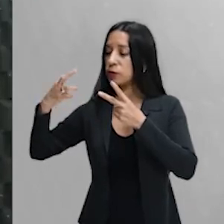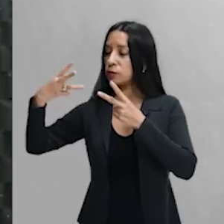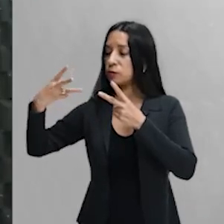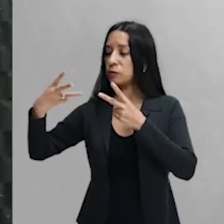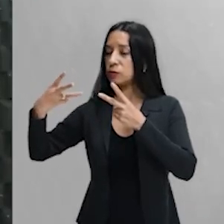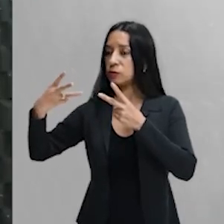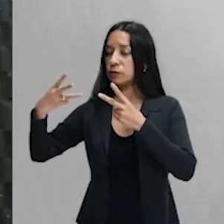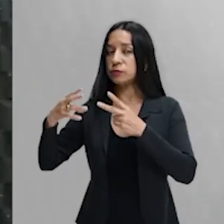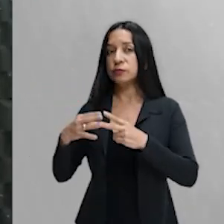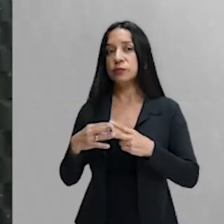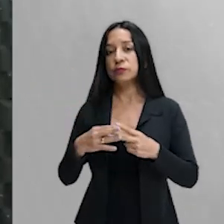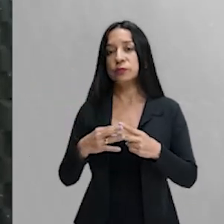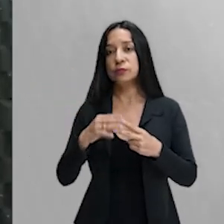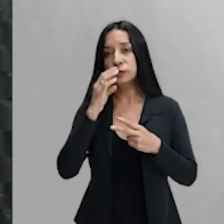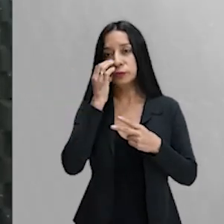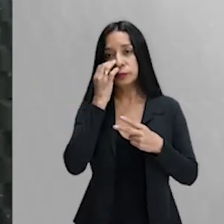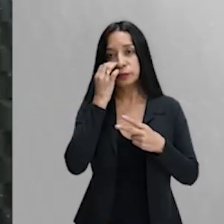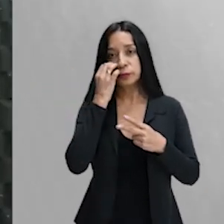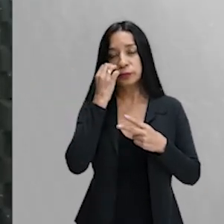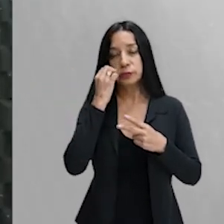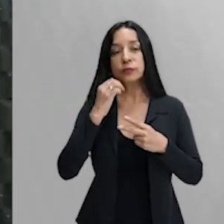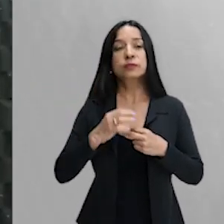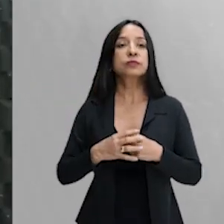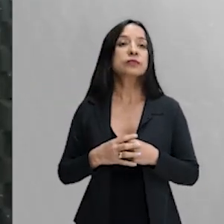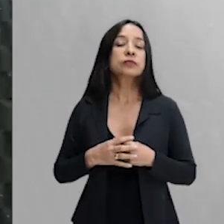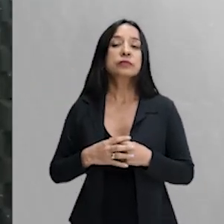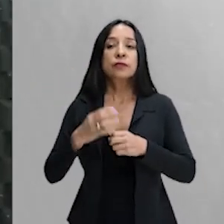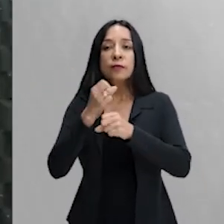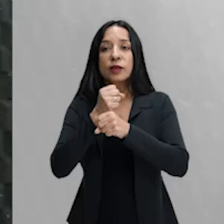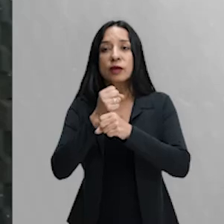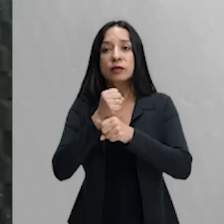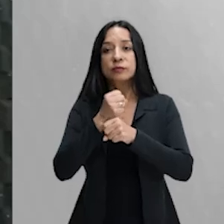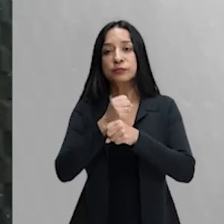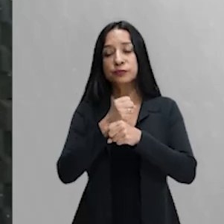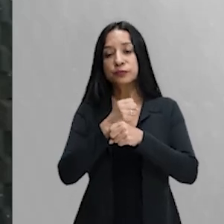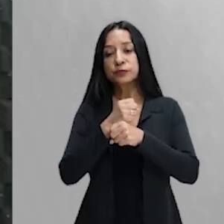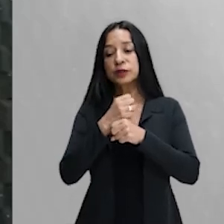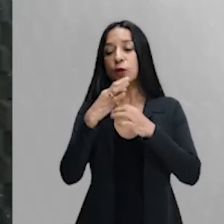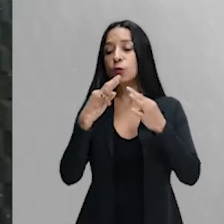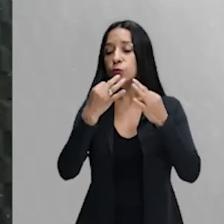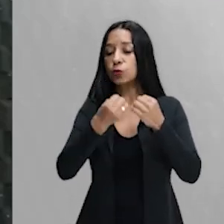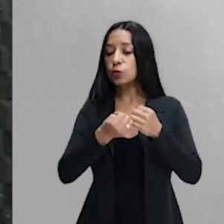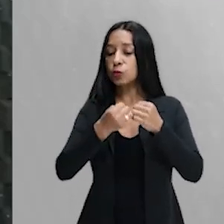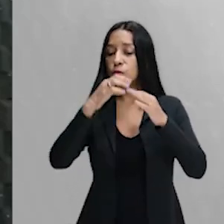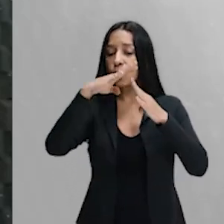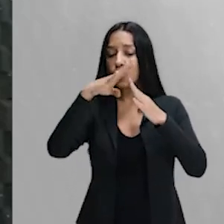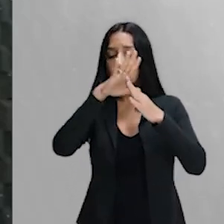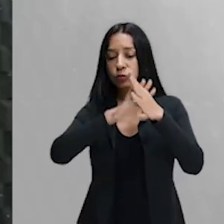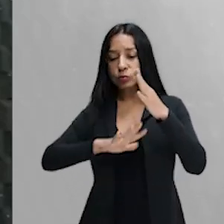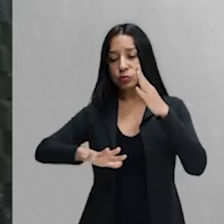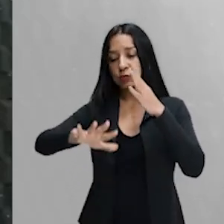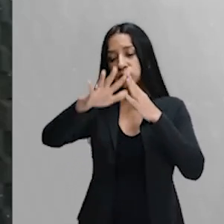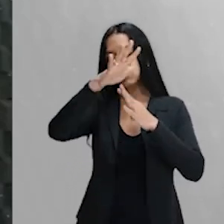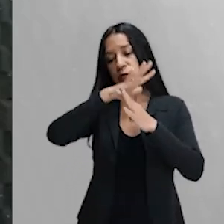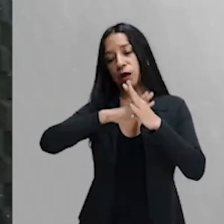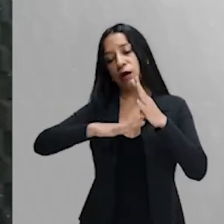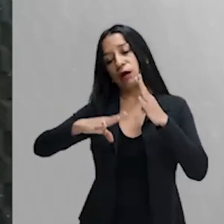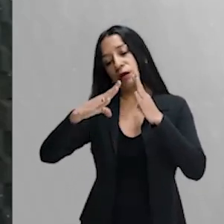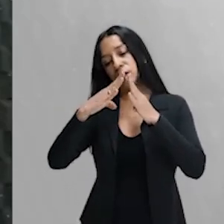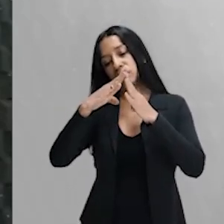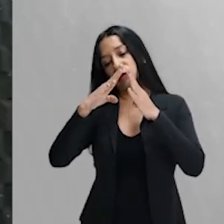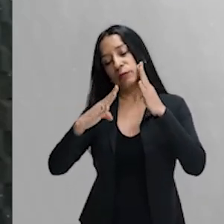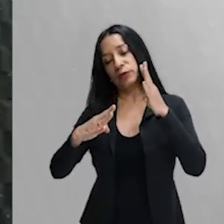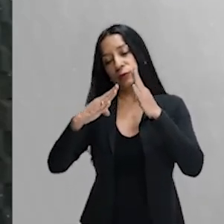cúbicos. Certinho? Então tá aí calculado aí todos os elementos aí